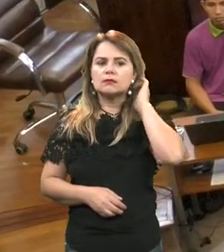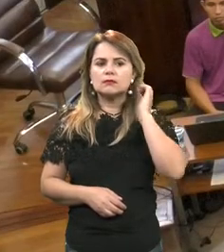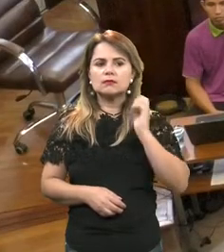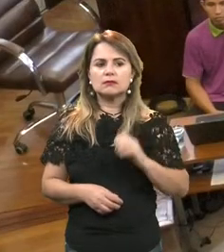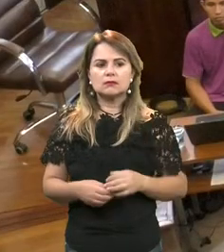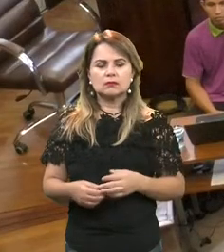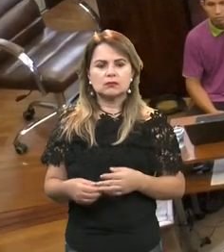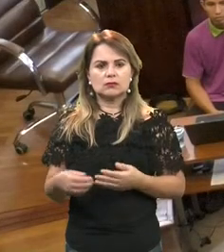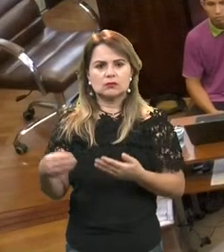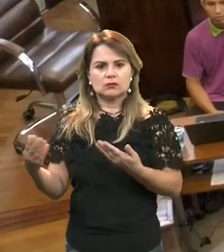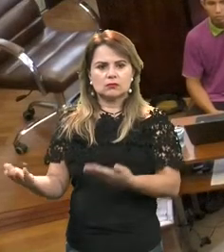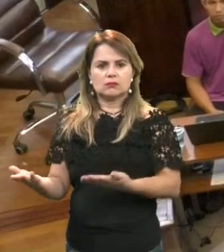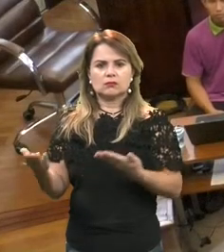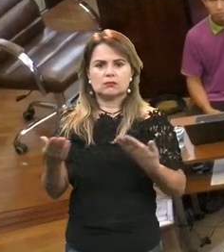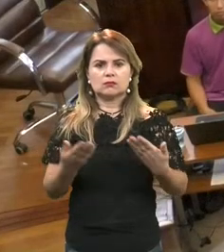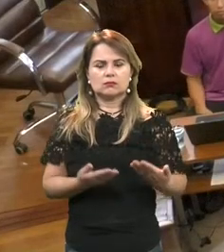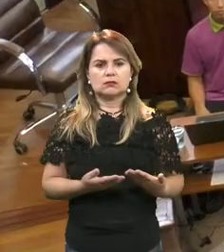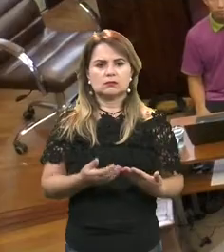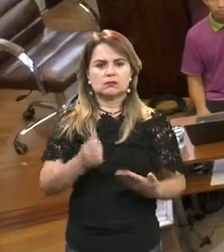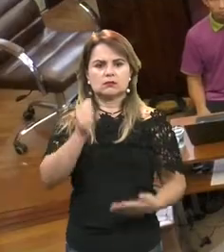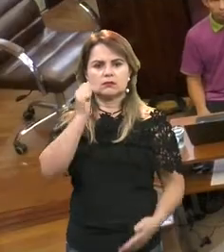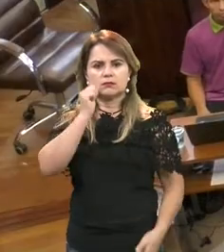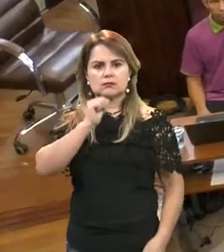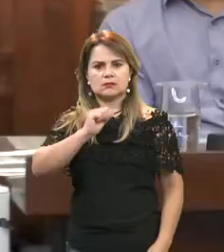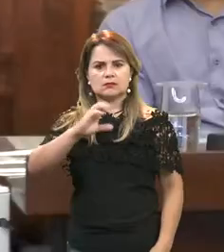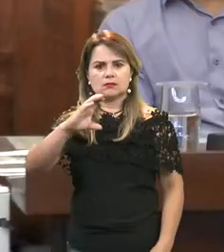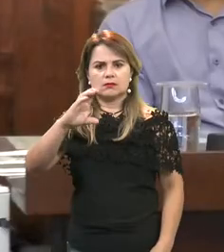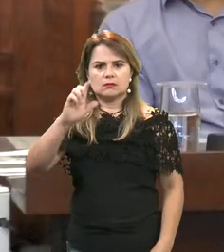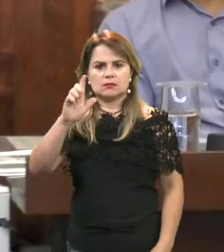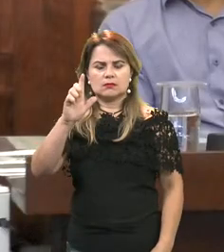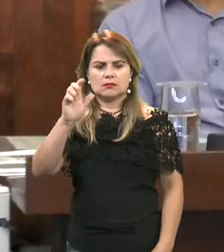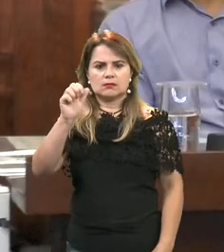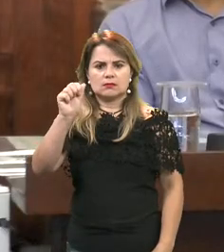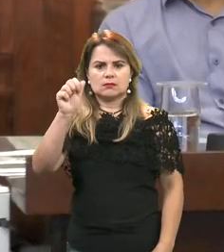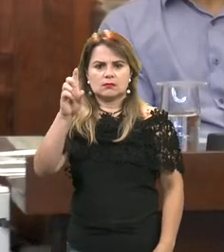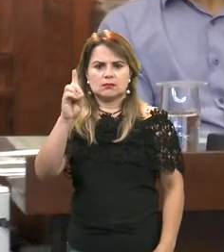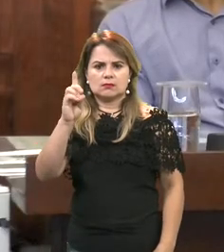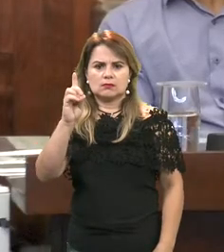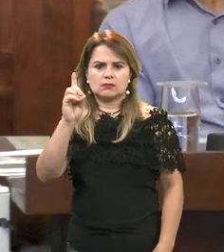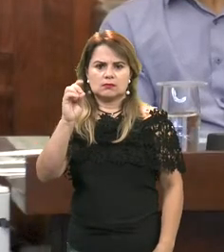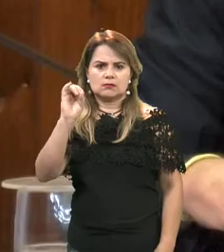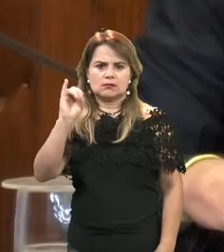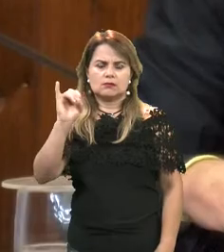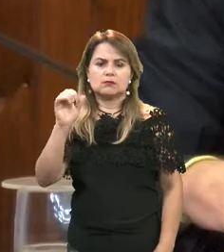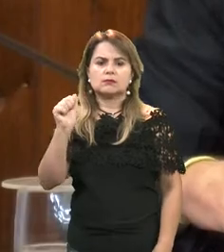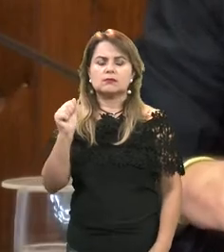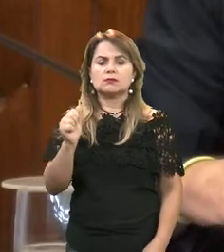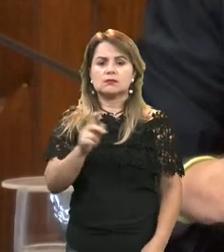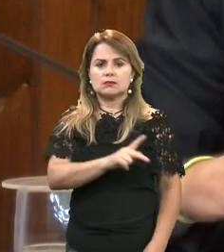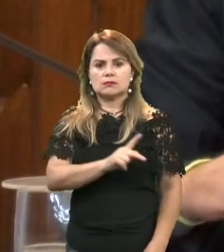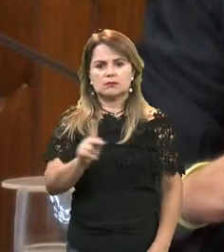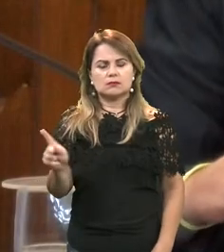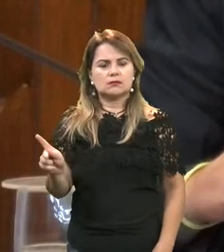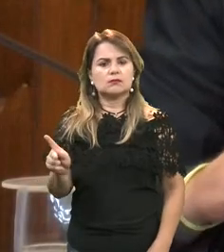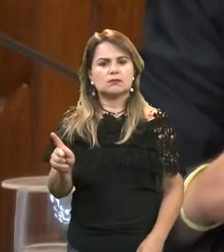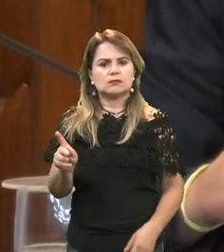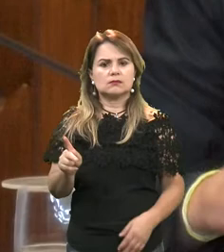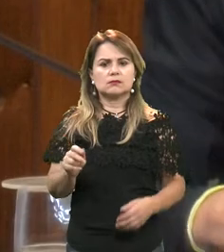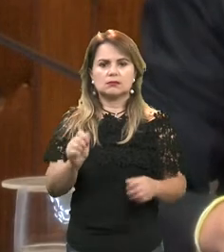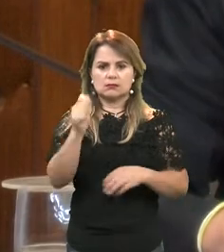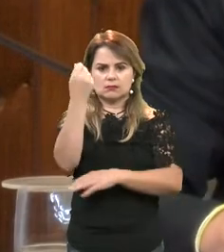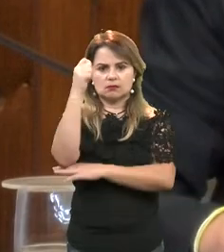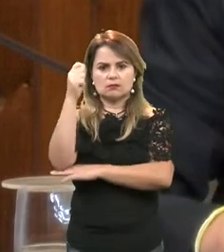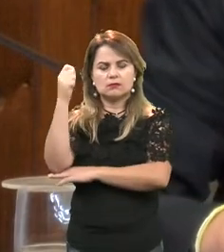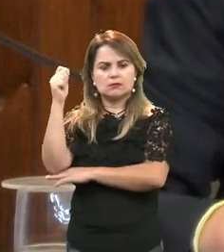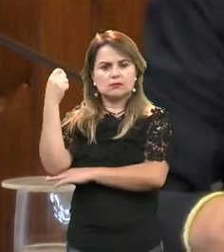Convido a senhora Cláudia Marim Pereira Castellazzi, presidente vitalícia da